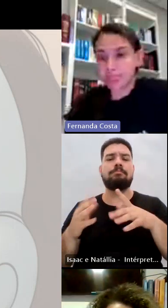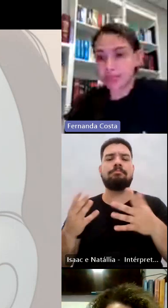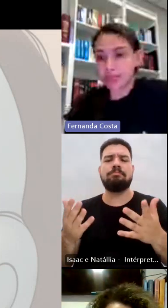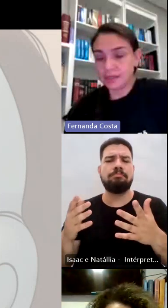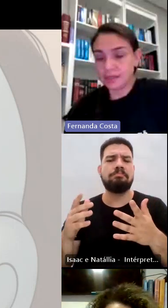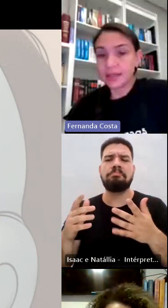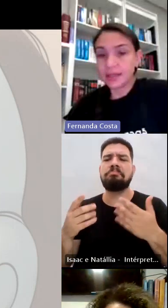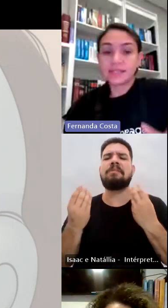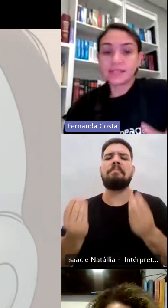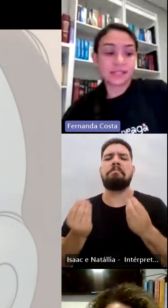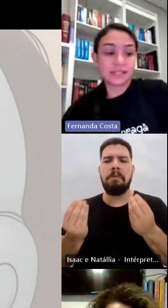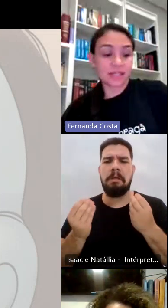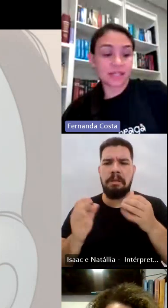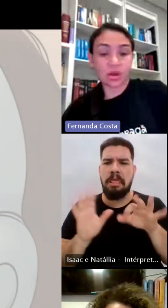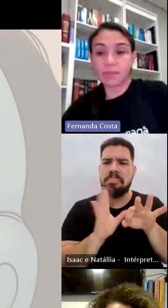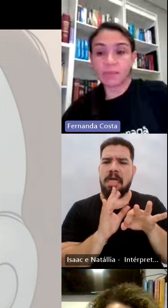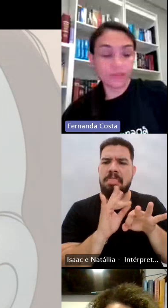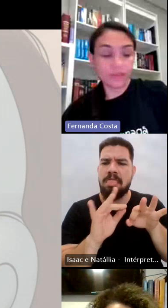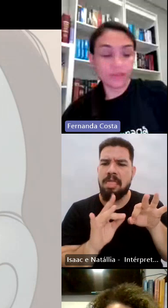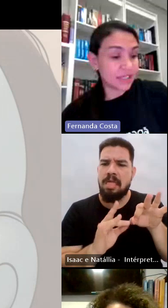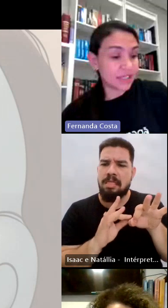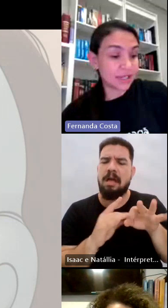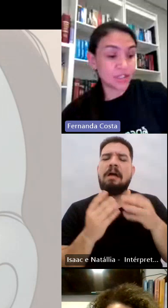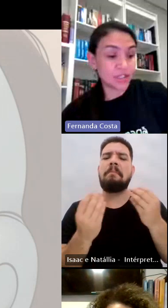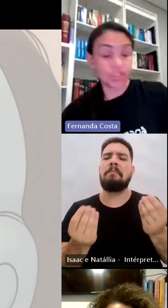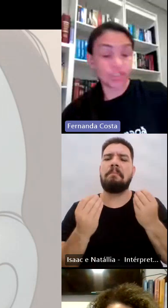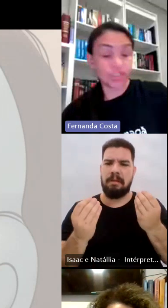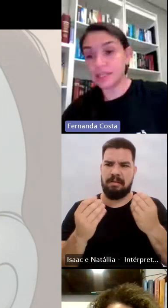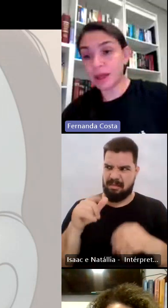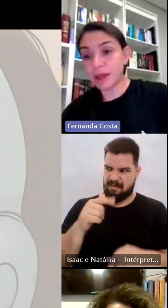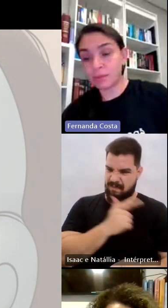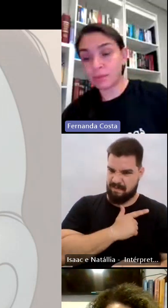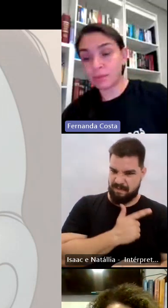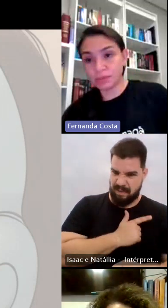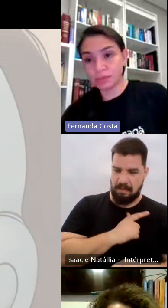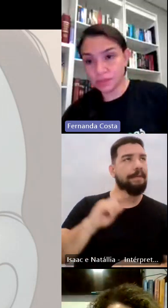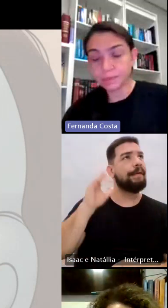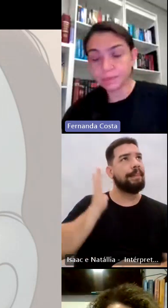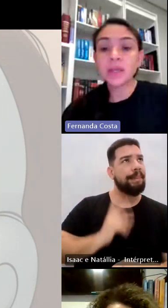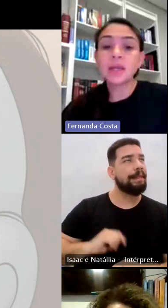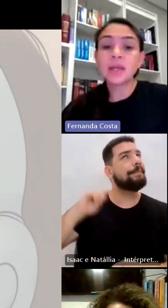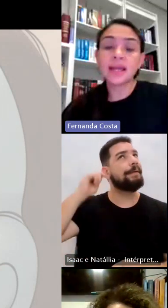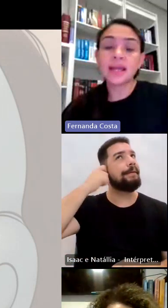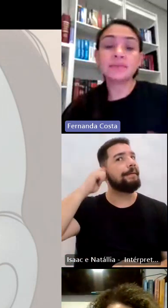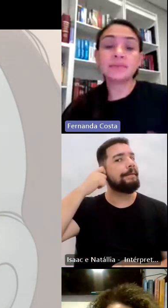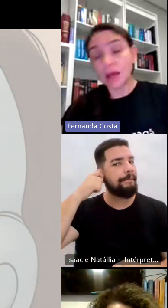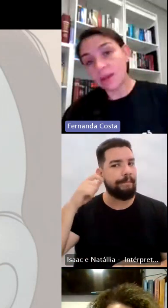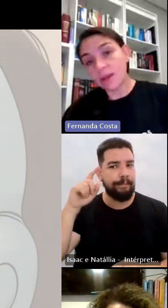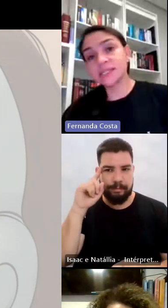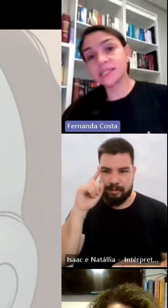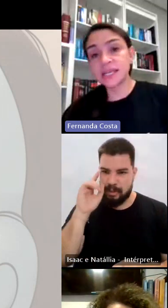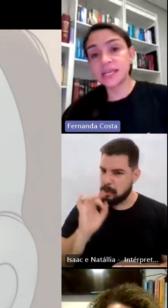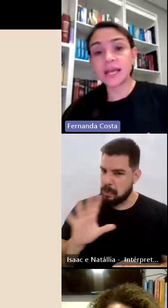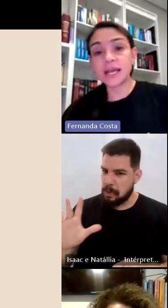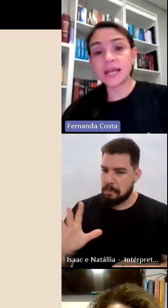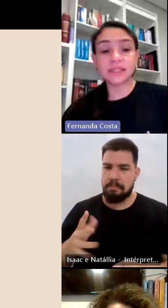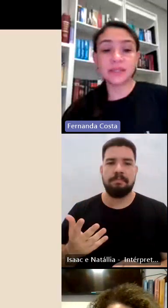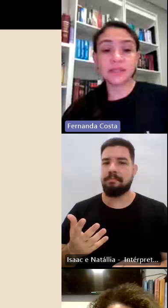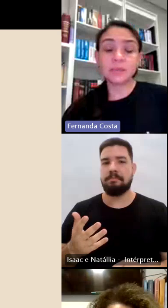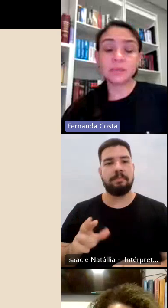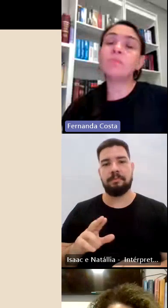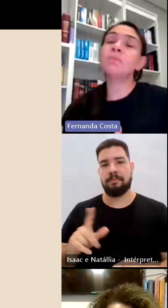dessa cera, né? Essa cera é só para ficar estranha, a gente ter que limpar após o banho, né? Não, essa cera,